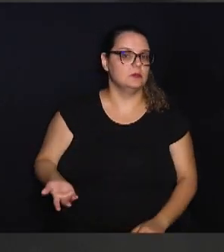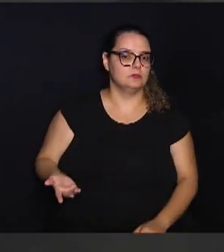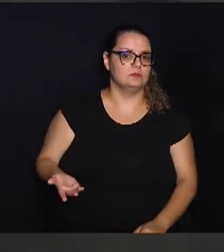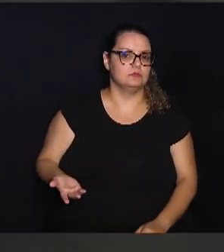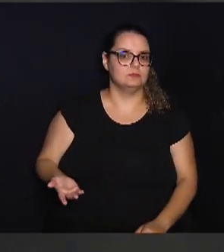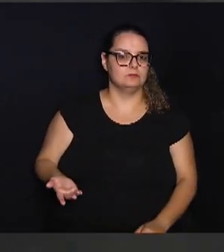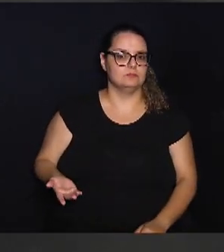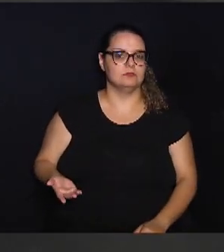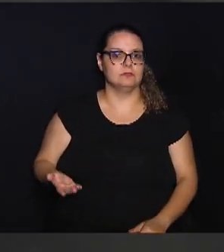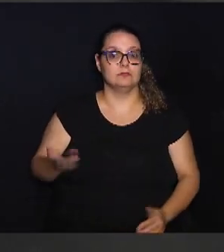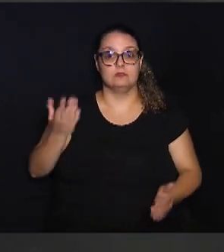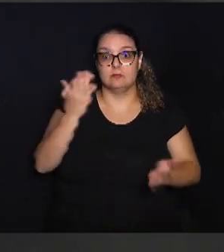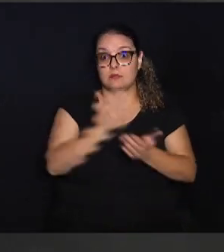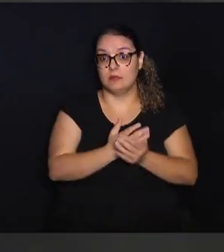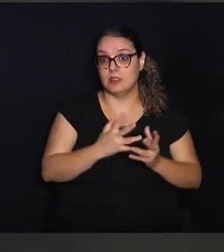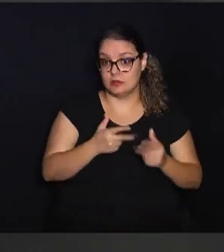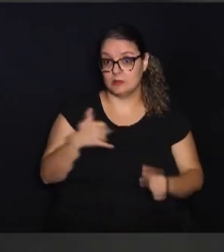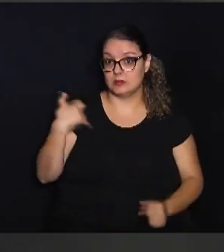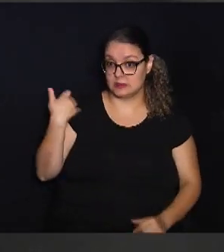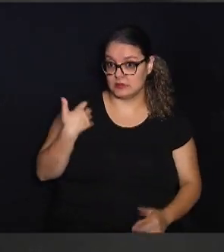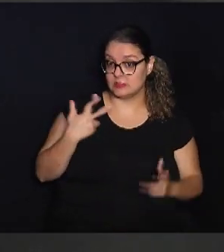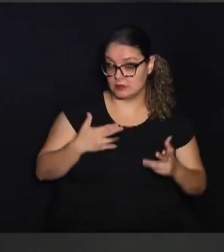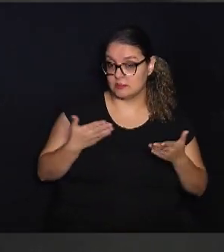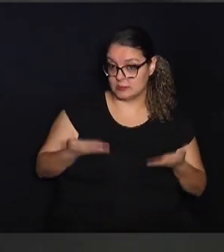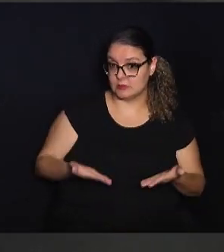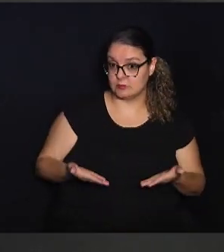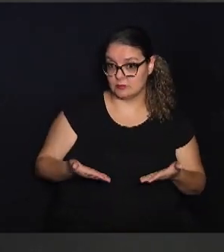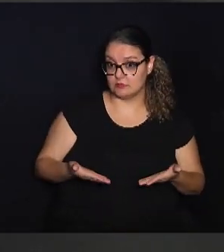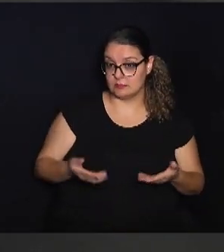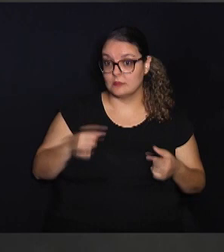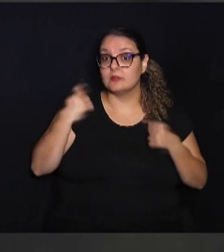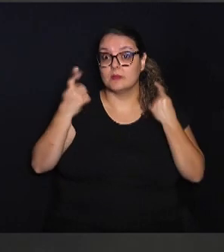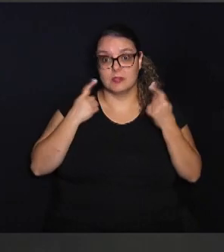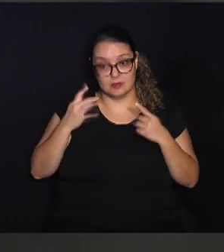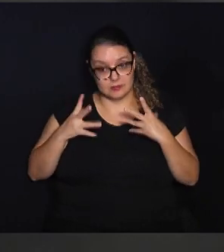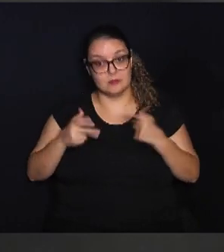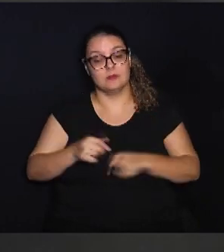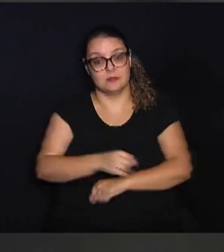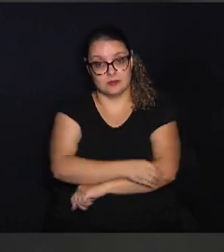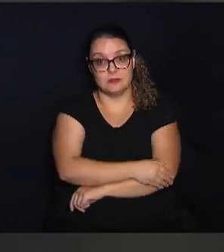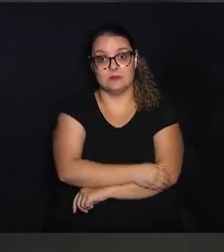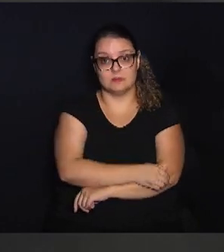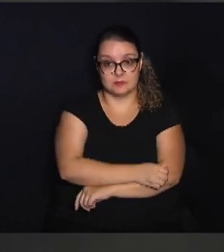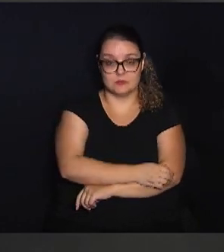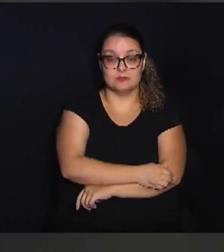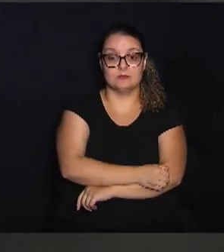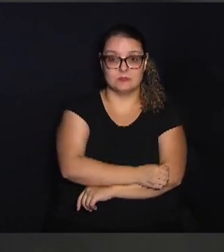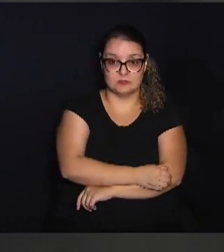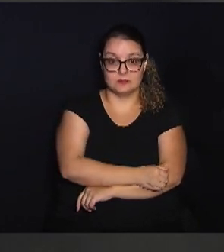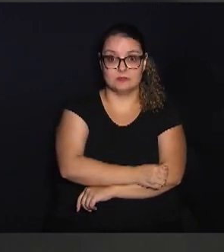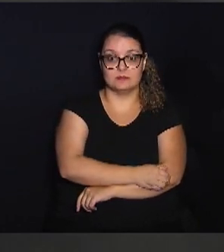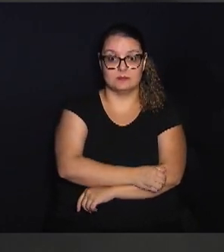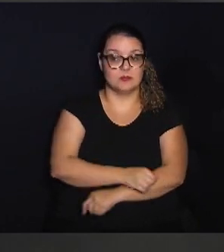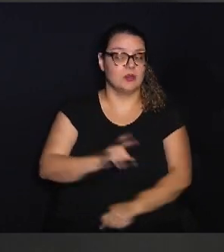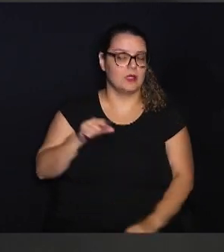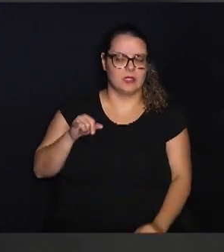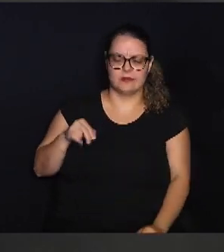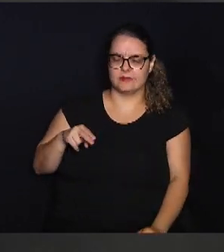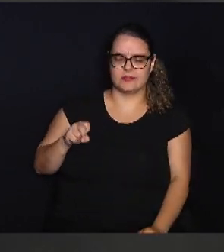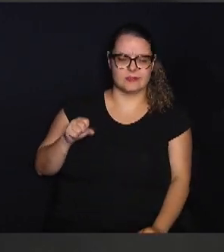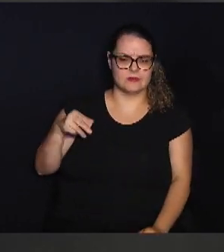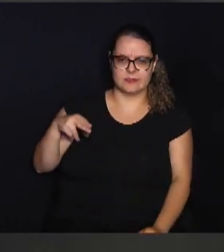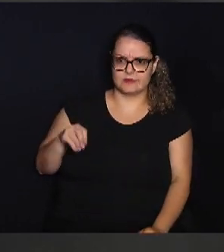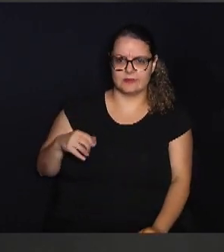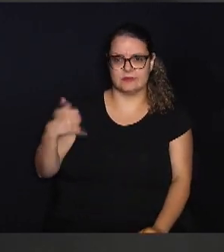você largar agora, nessa idade que eu tô, assim, loucura total, não dizer outra palavra, né? É totalmente insano, aos 60